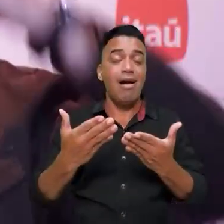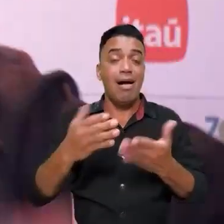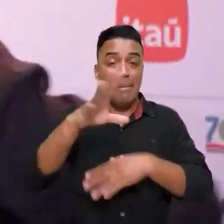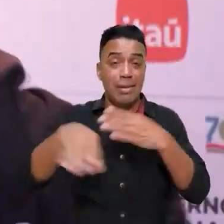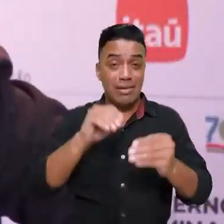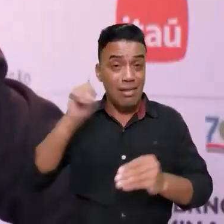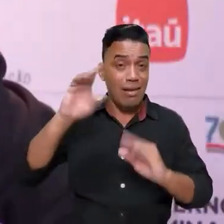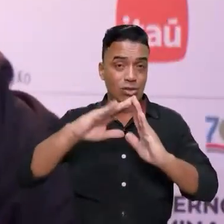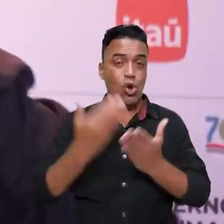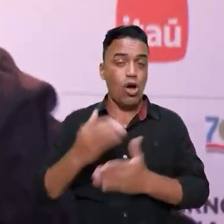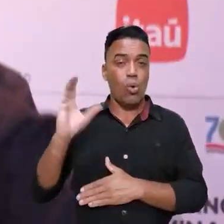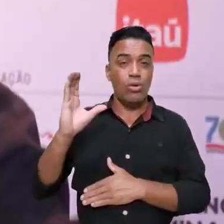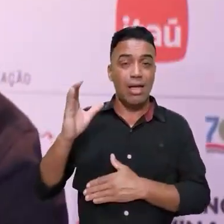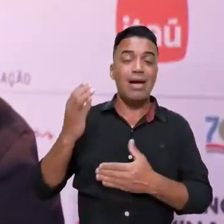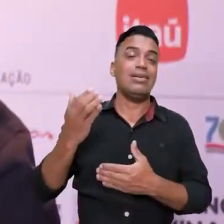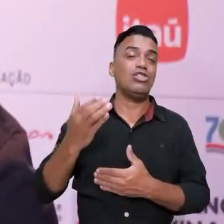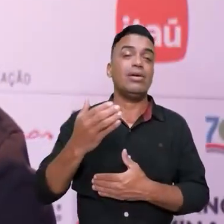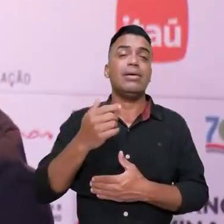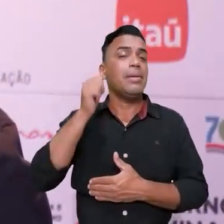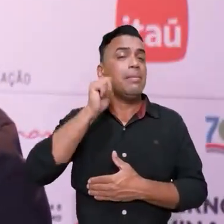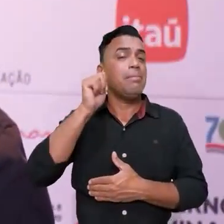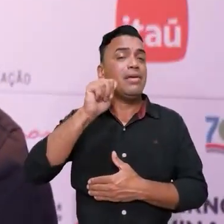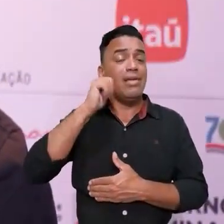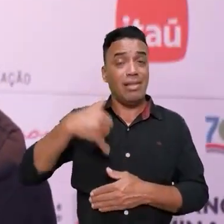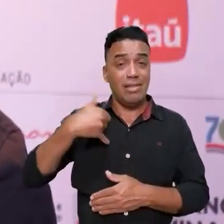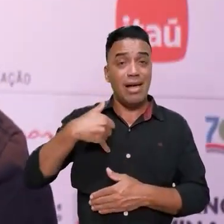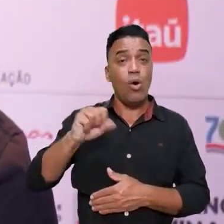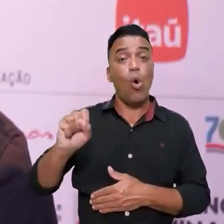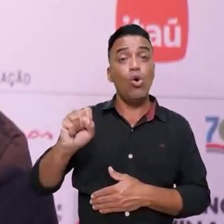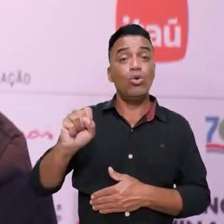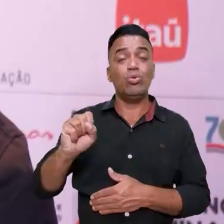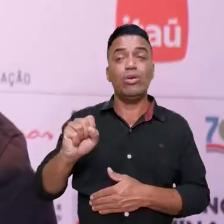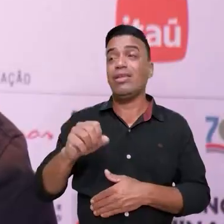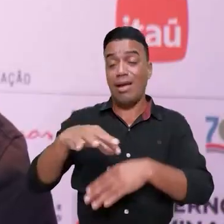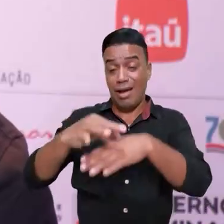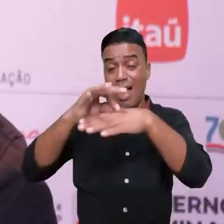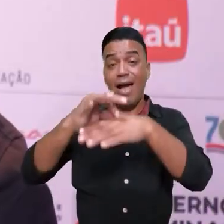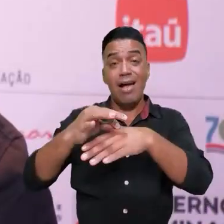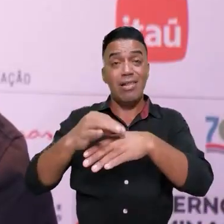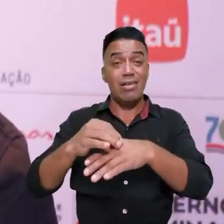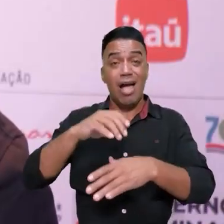Contagem, a menina de 8 anos estava pedindo a panela de pressão para cozinhar a carne mais depressa porque ela queria ter tempo para brincar.